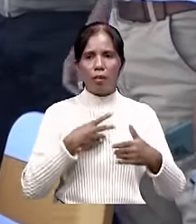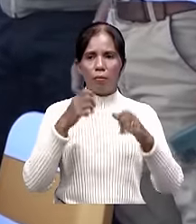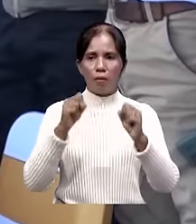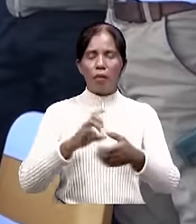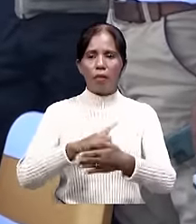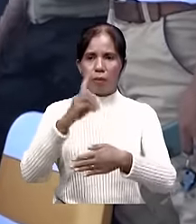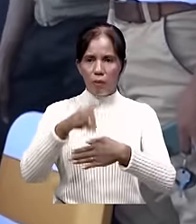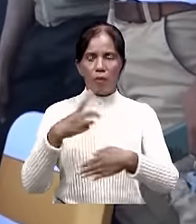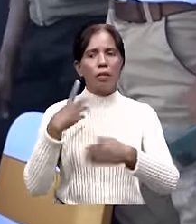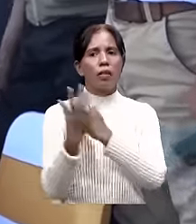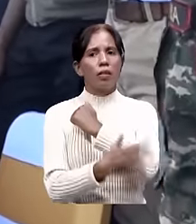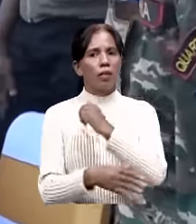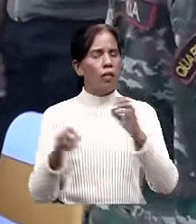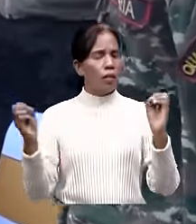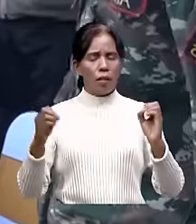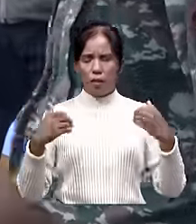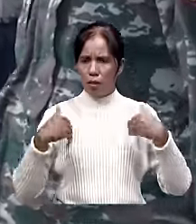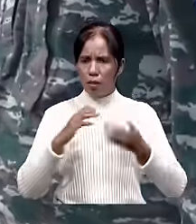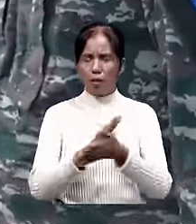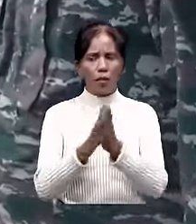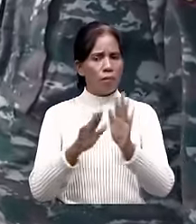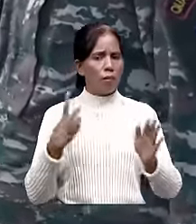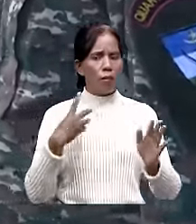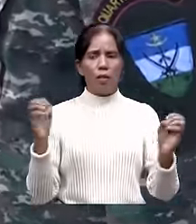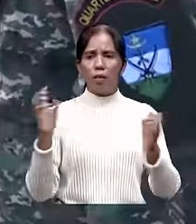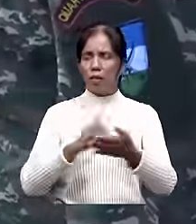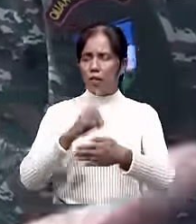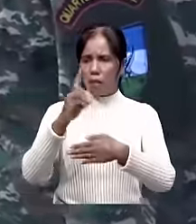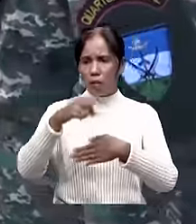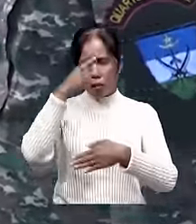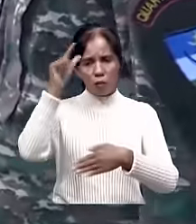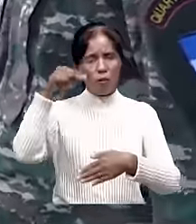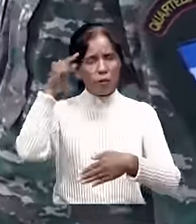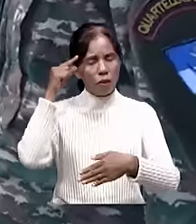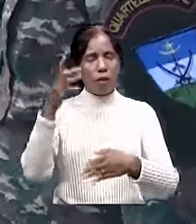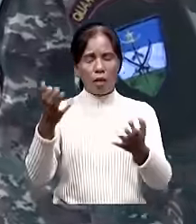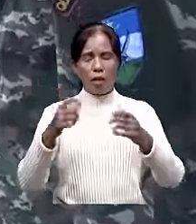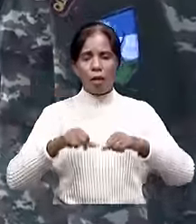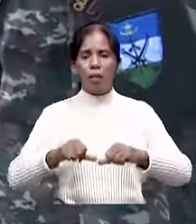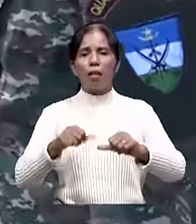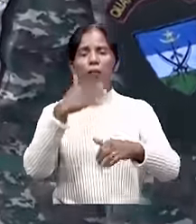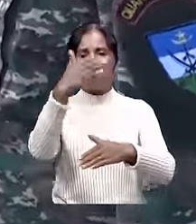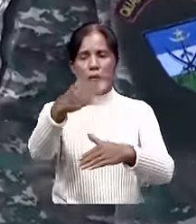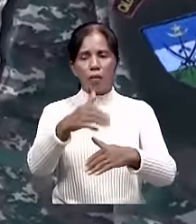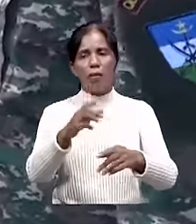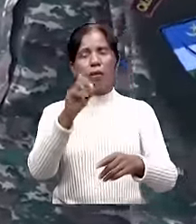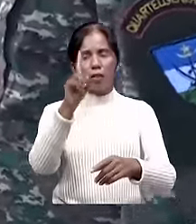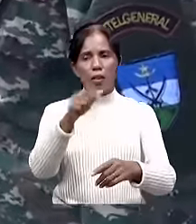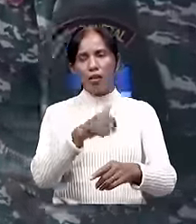ia estabilidade ita la desenvolve. Tamba ida, governante ida a carac lau baú, ida seluk, ba seluk